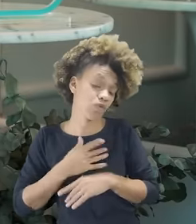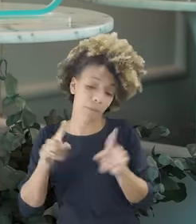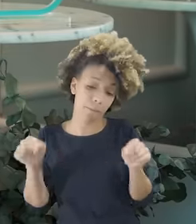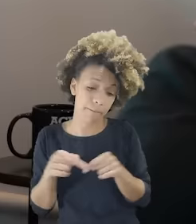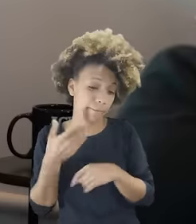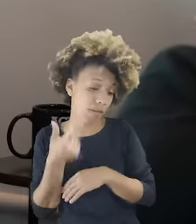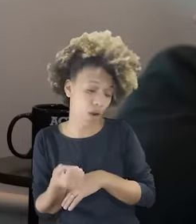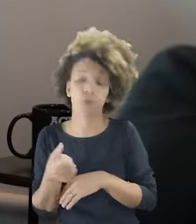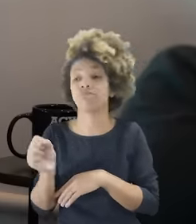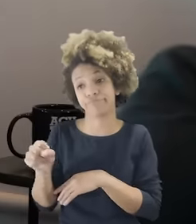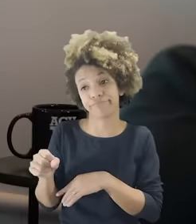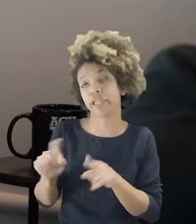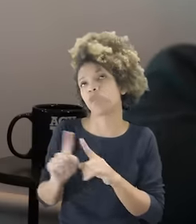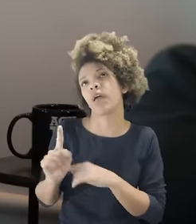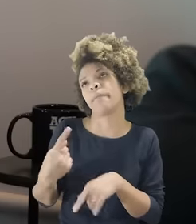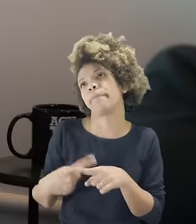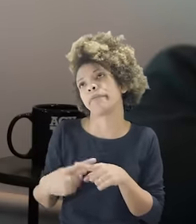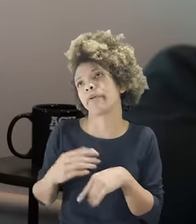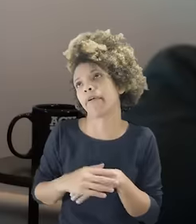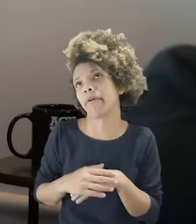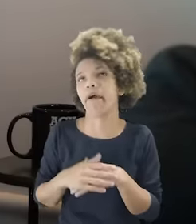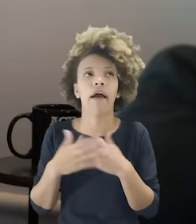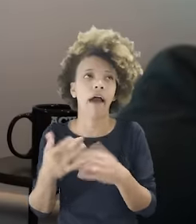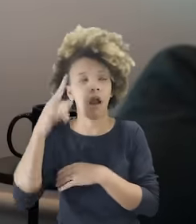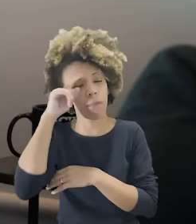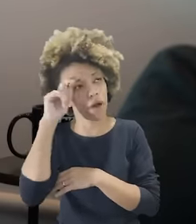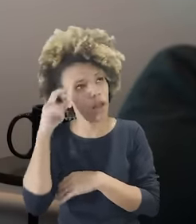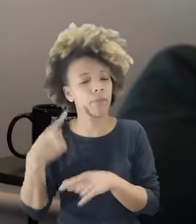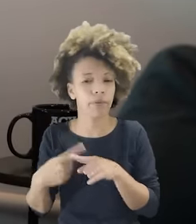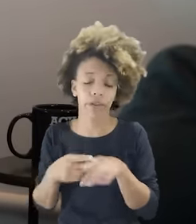o meu espaço está maior e isso não é porque assim ah aí